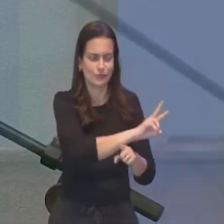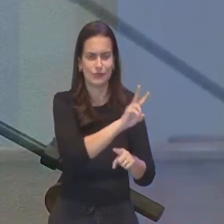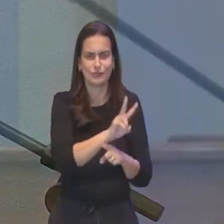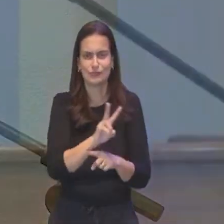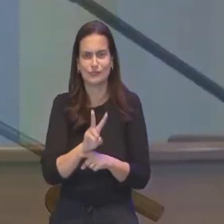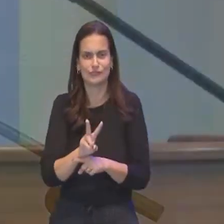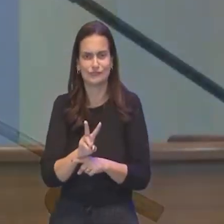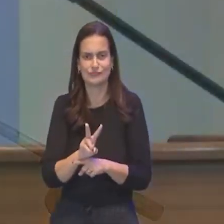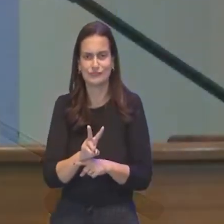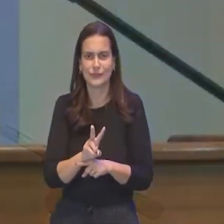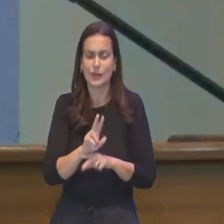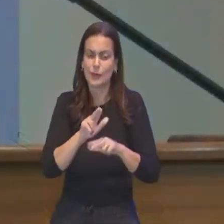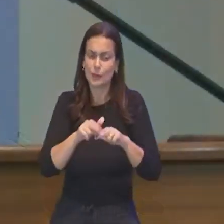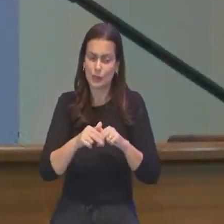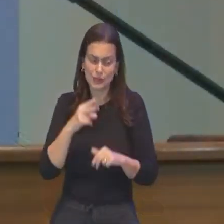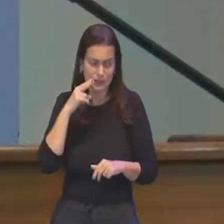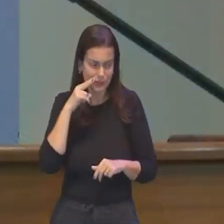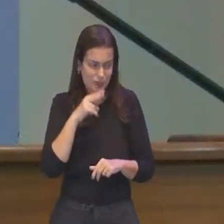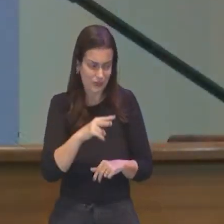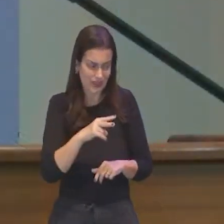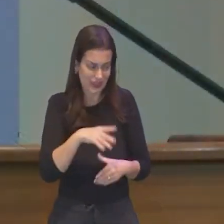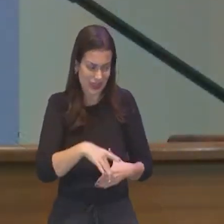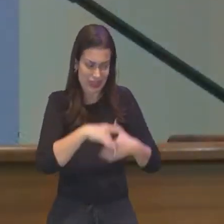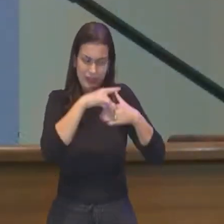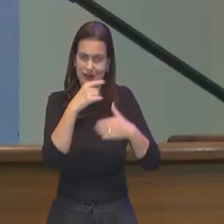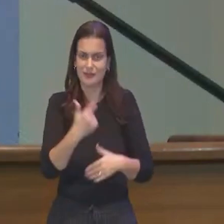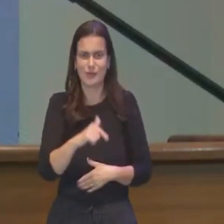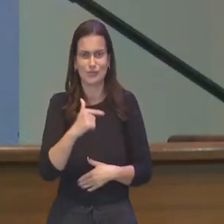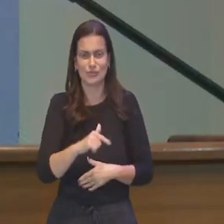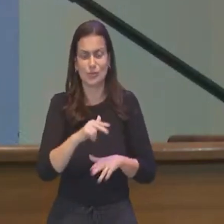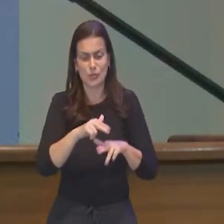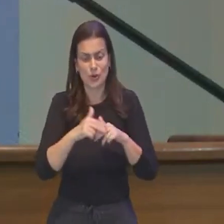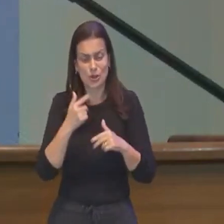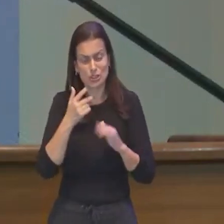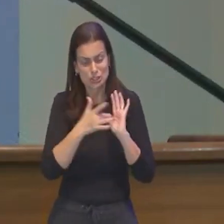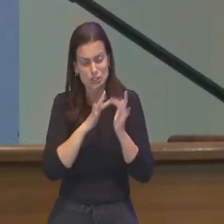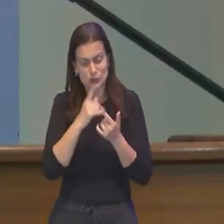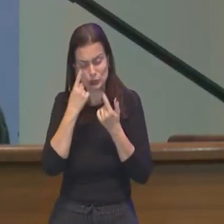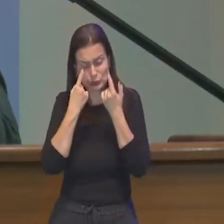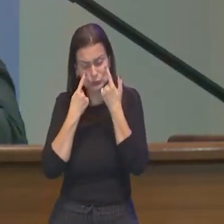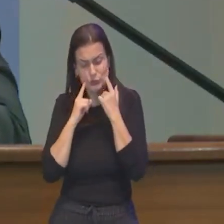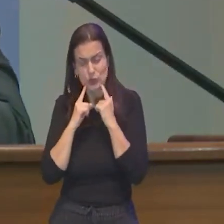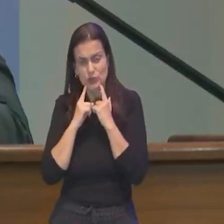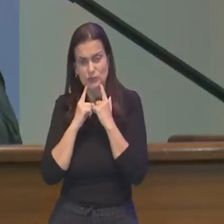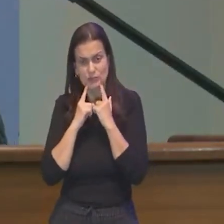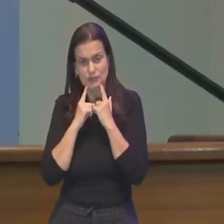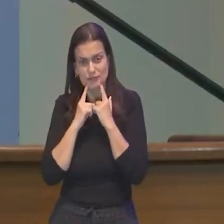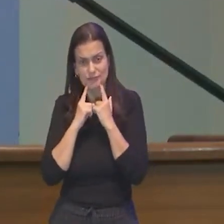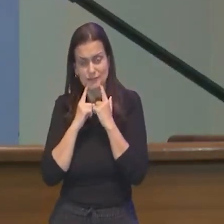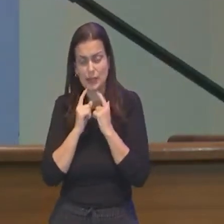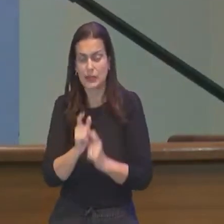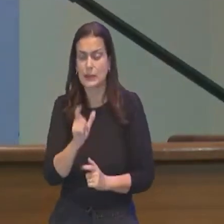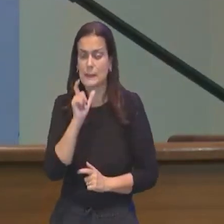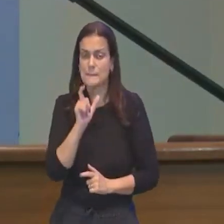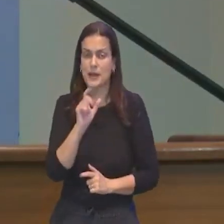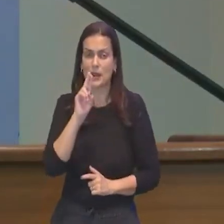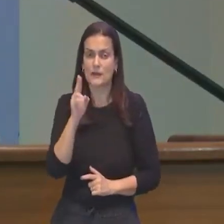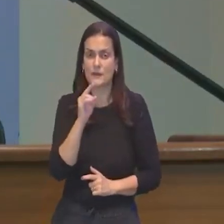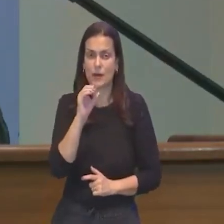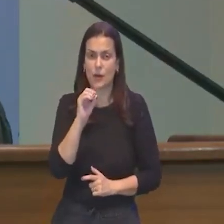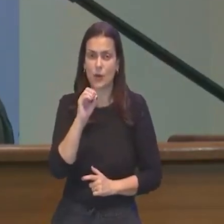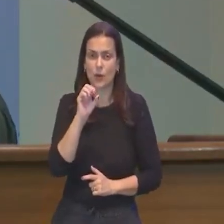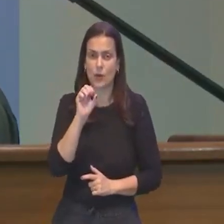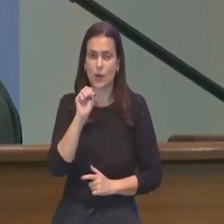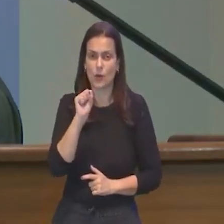chora diante de Jerusalém. O que eu queria destacar com os irmãos é que esta palavra Hosana, este